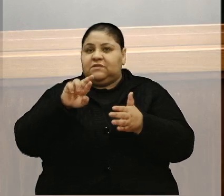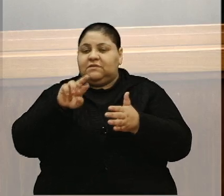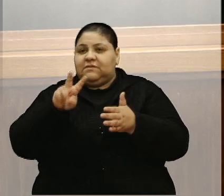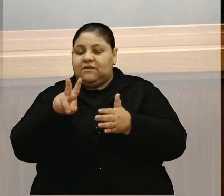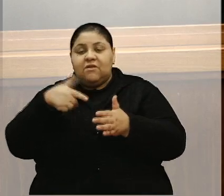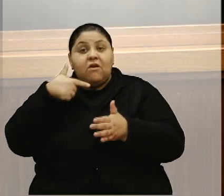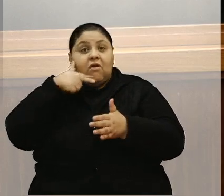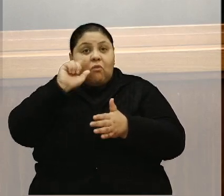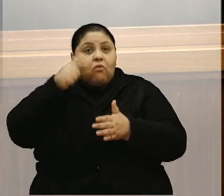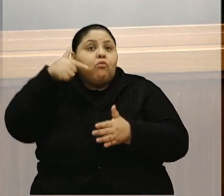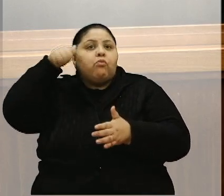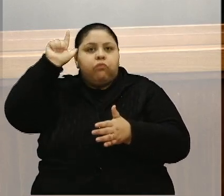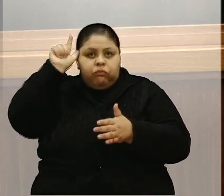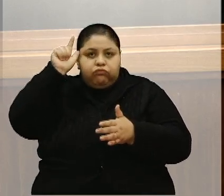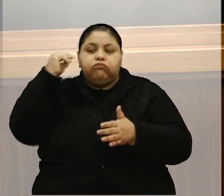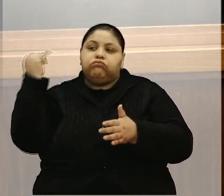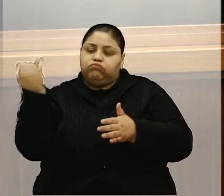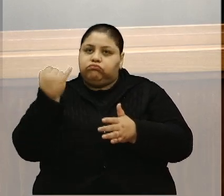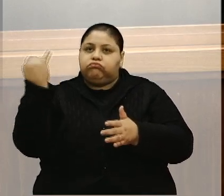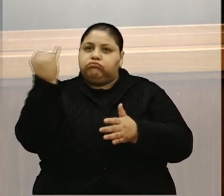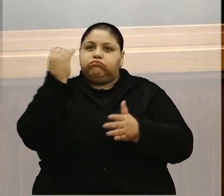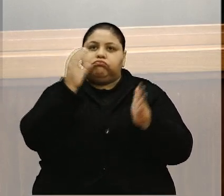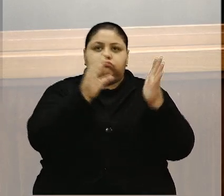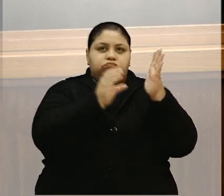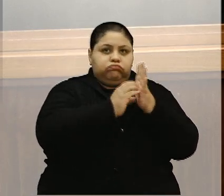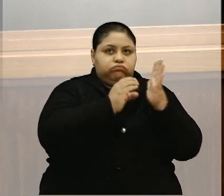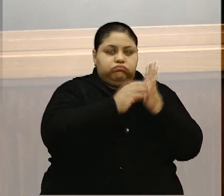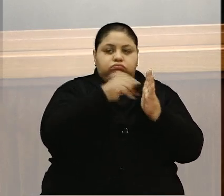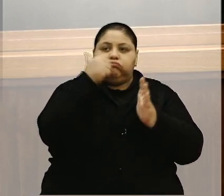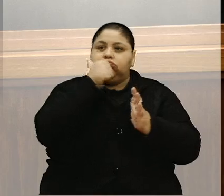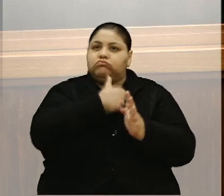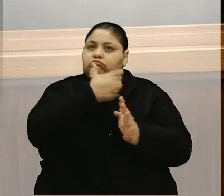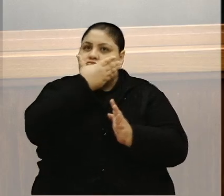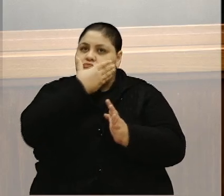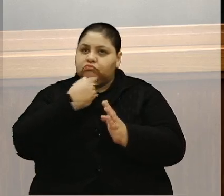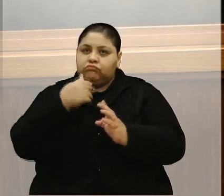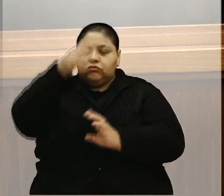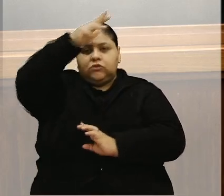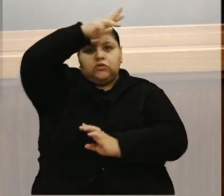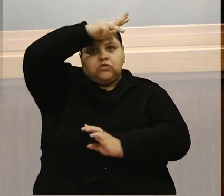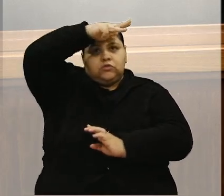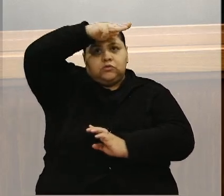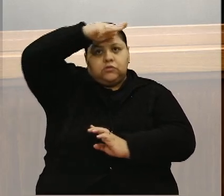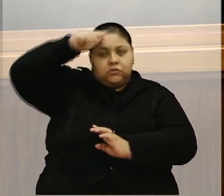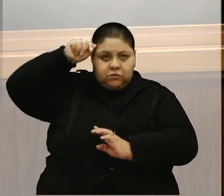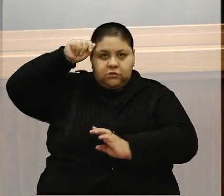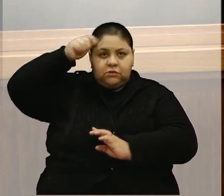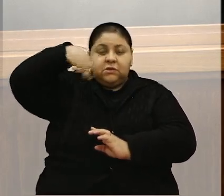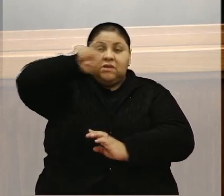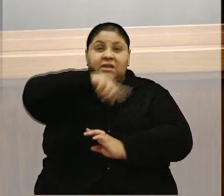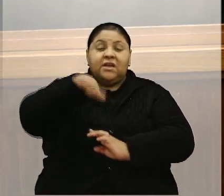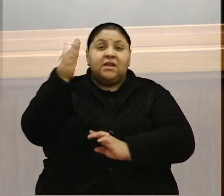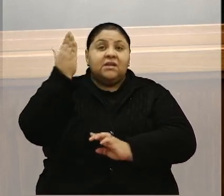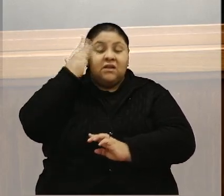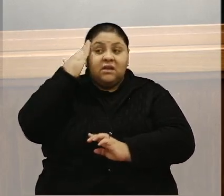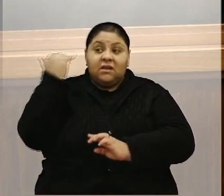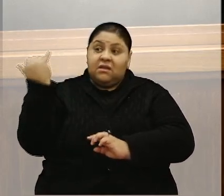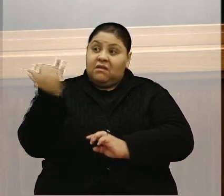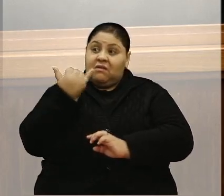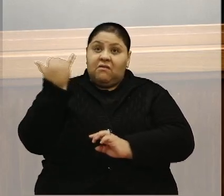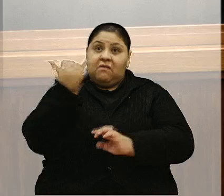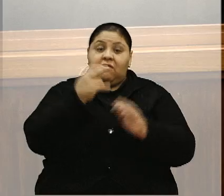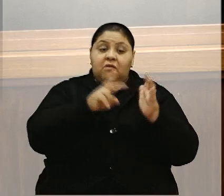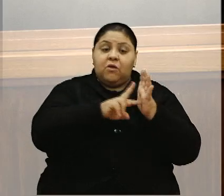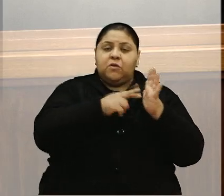vitória importante para os servidores e servidoras do nosso município. A gente sabe a importância que os